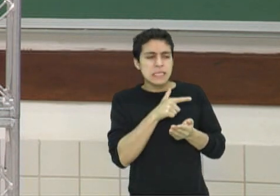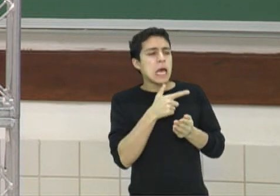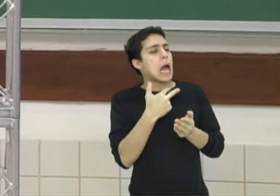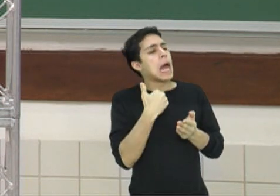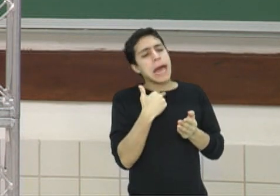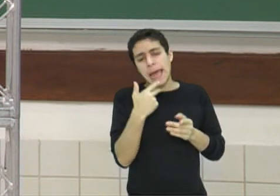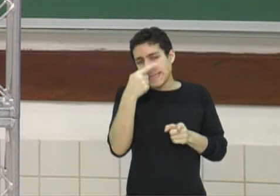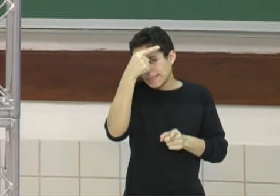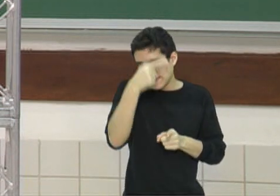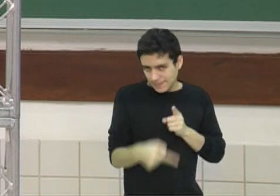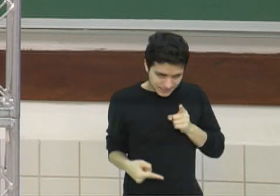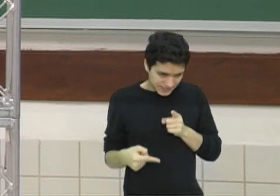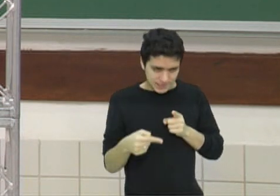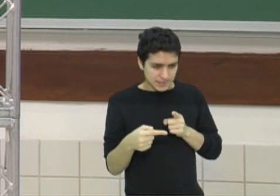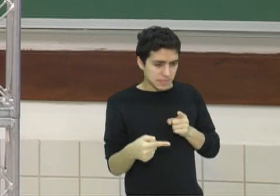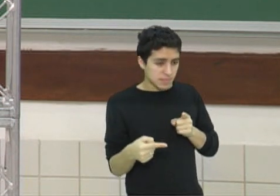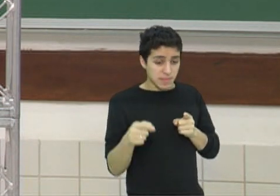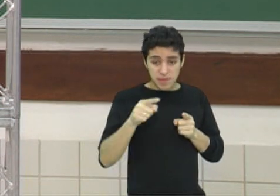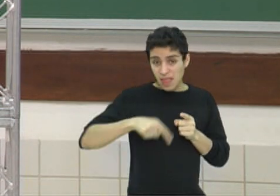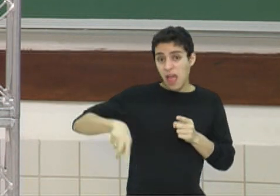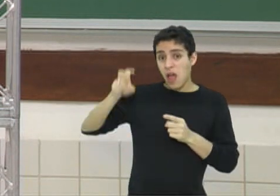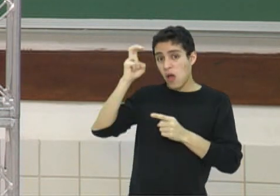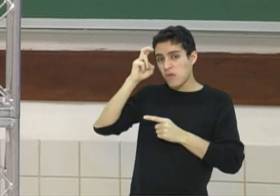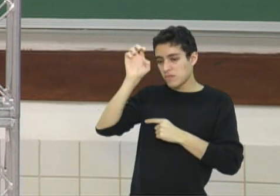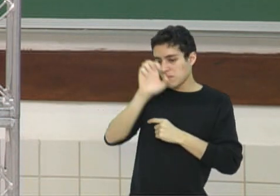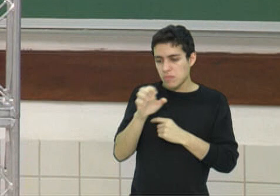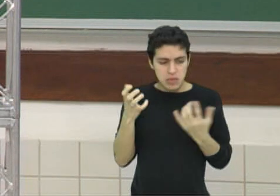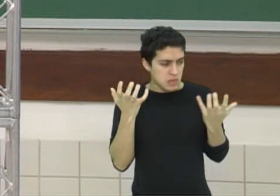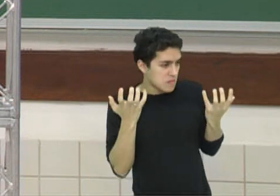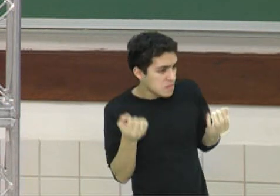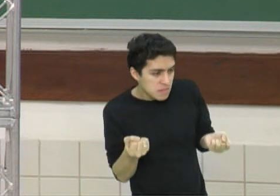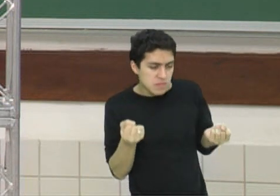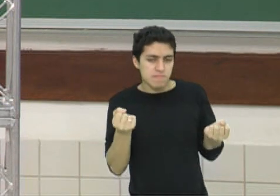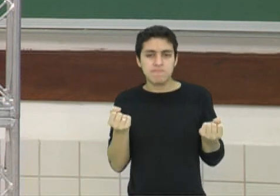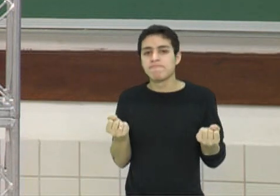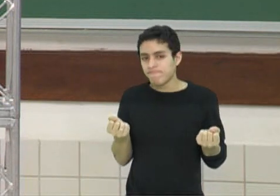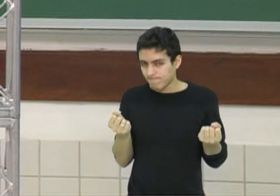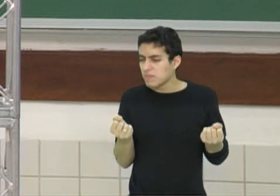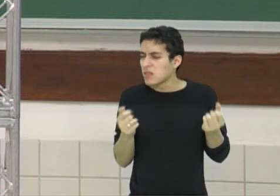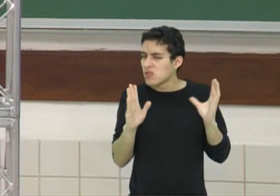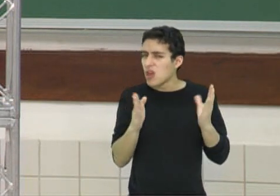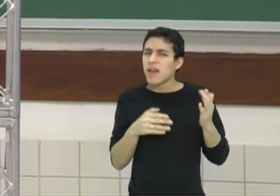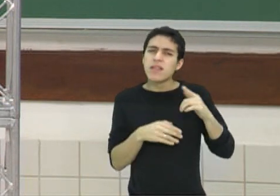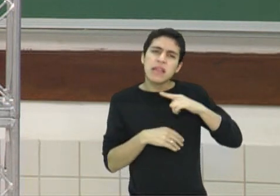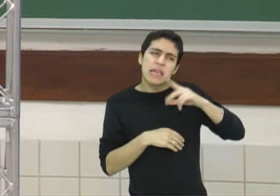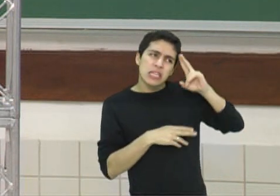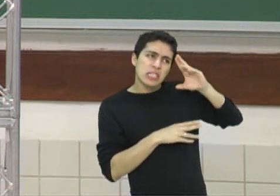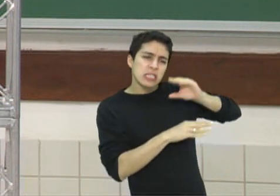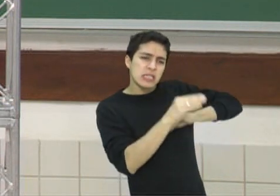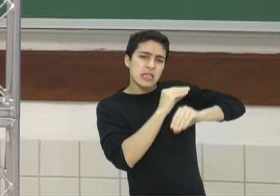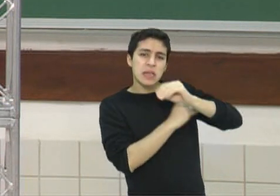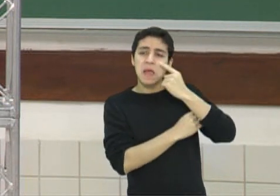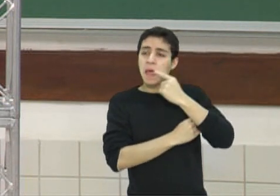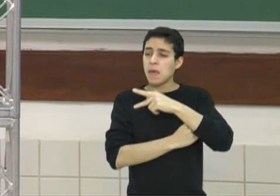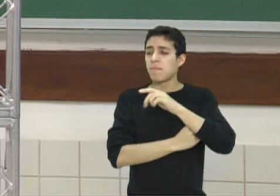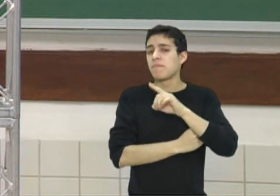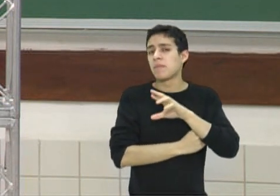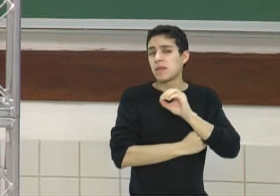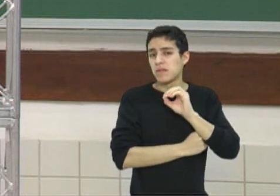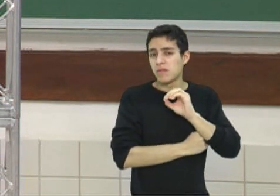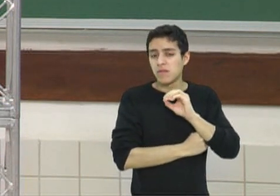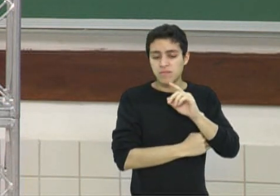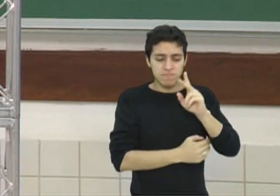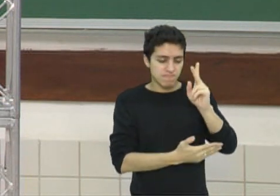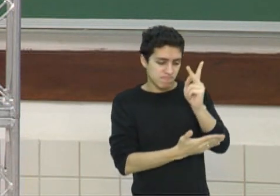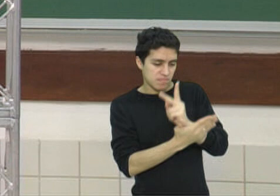censura por parte dessa cultura europeia que estava existindo. Tanto é que conta-se uma história que Pedro Américo faz o quadro A